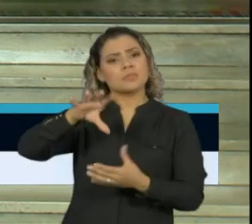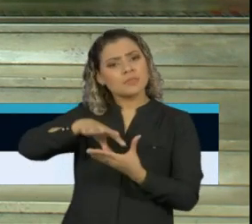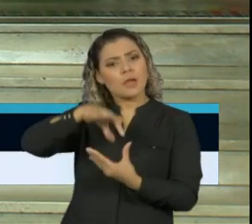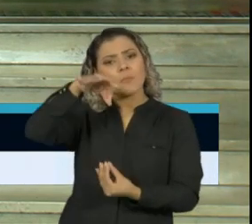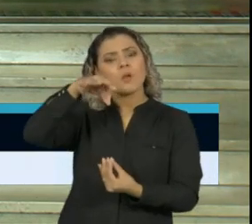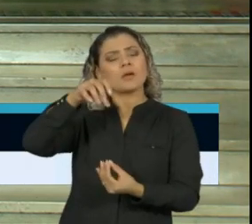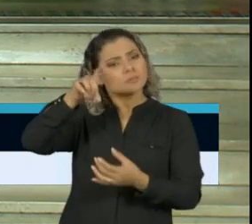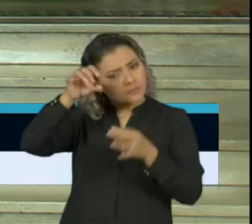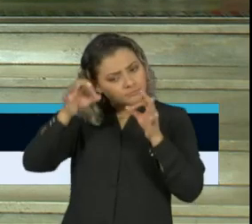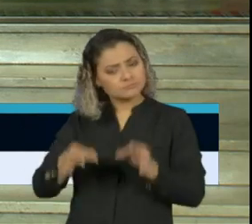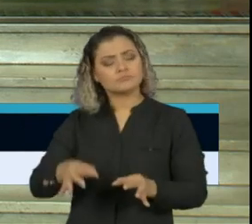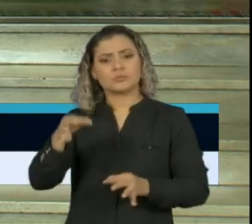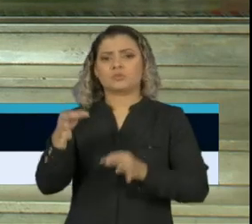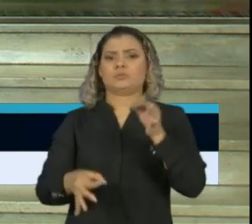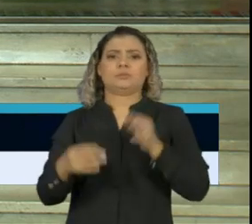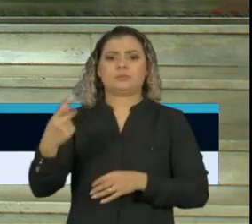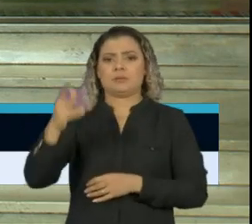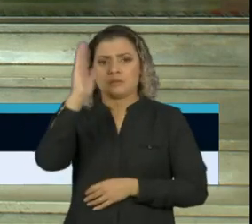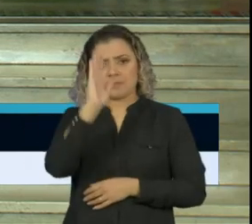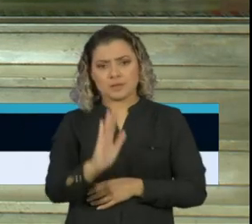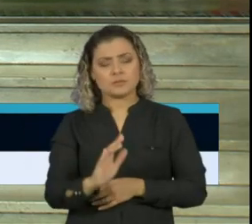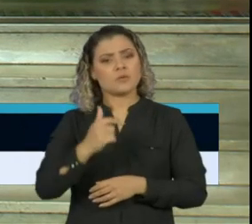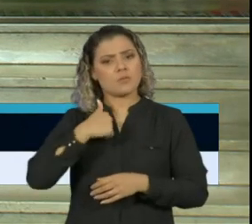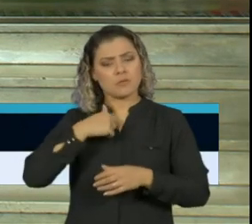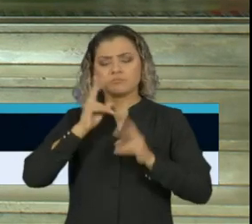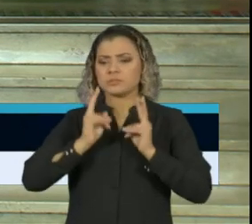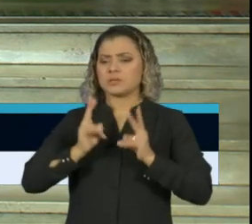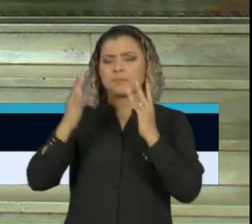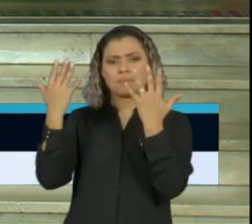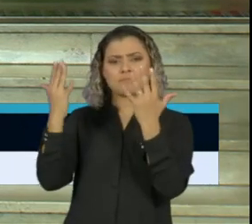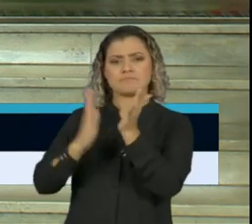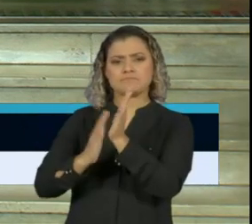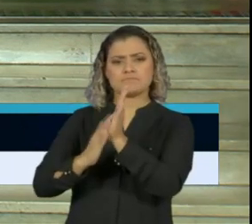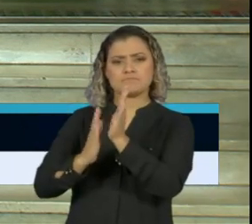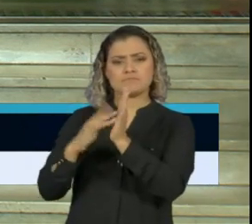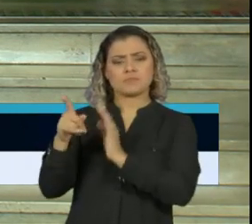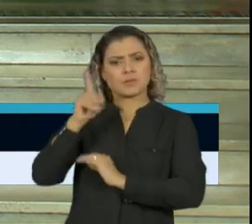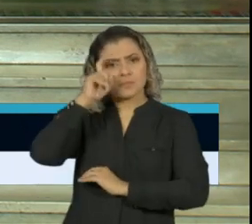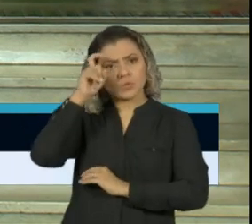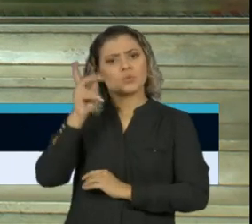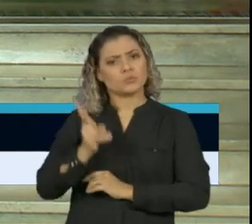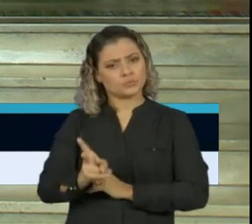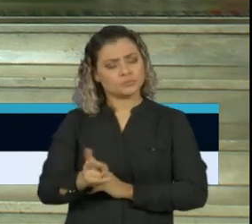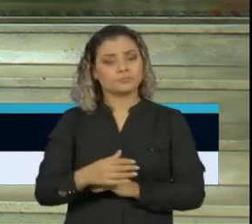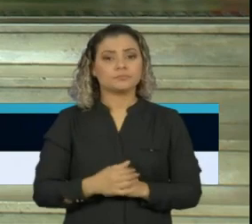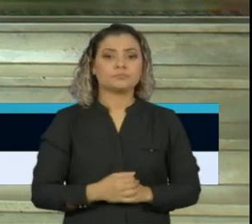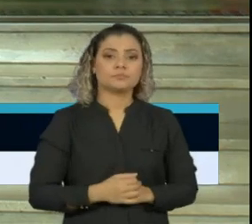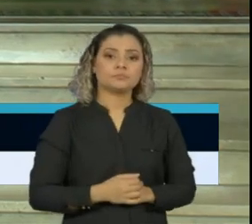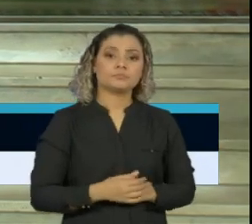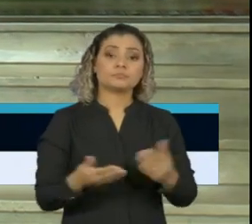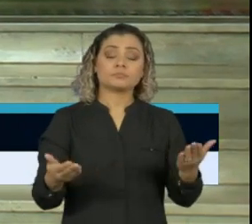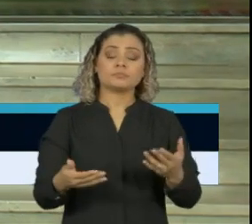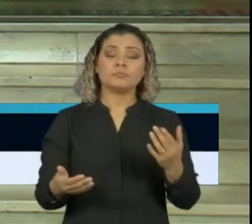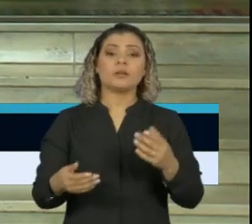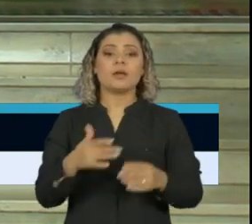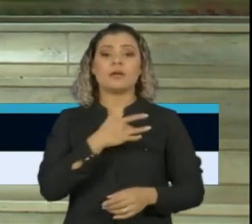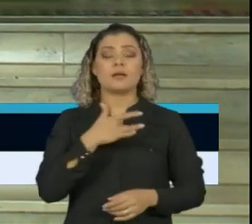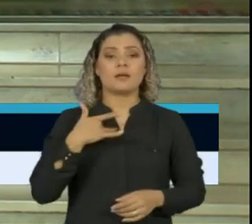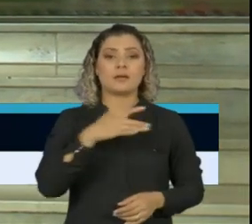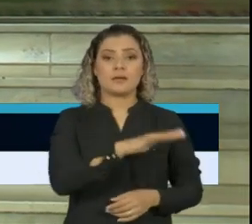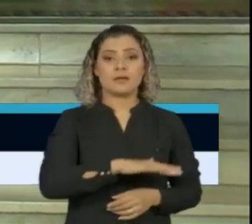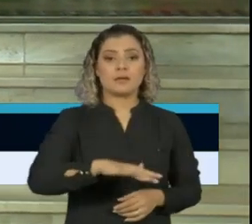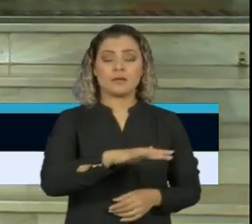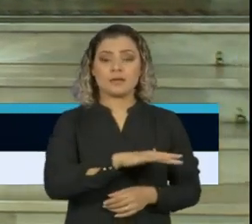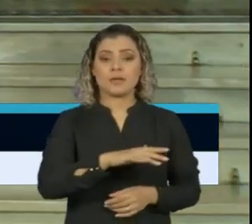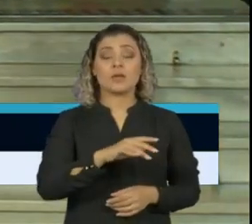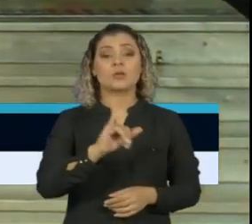democracia brasileira. E mantenho todas essas posições reafirmadas neste momento. E agora, no tema da saúde, passo